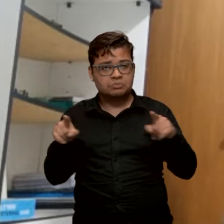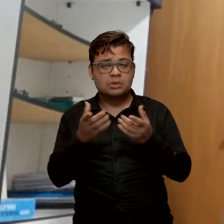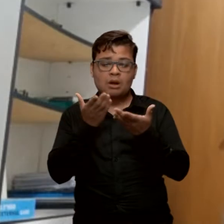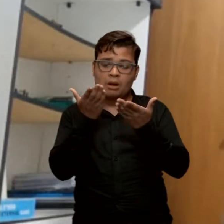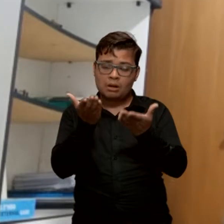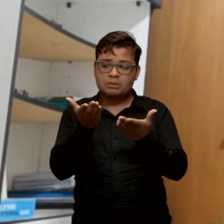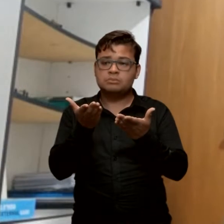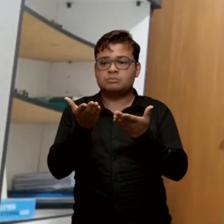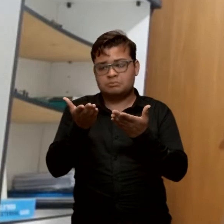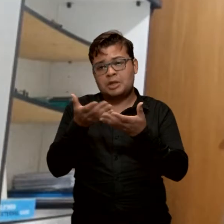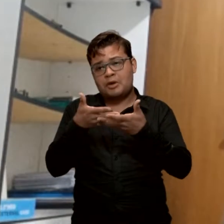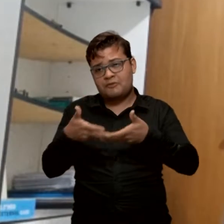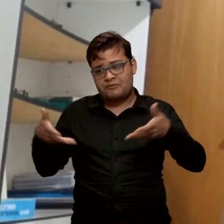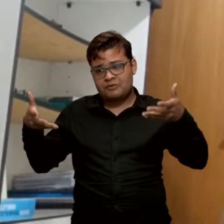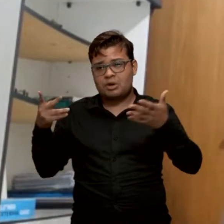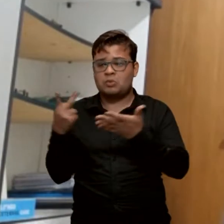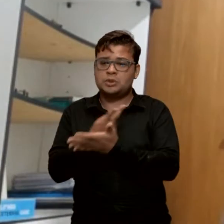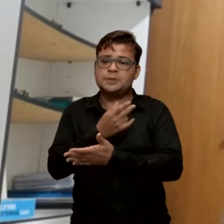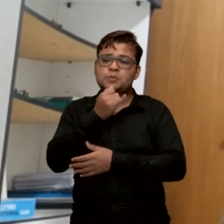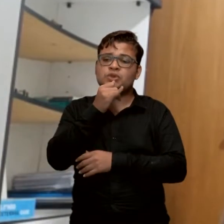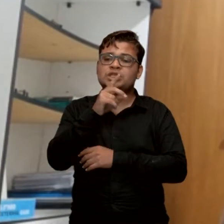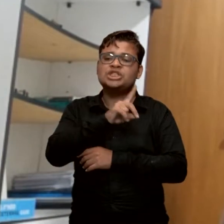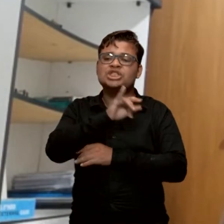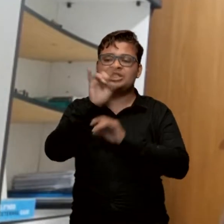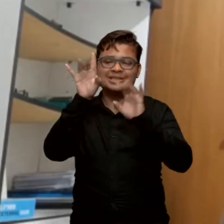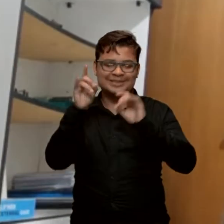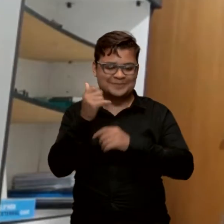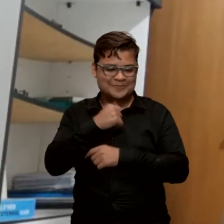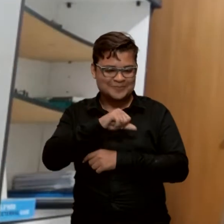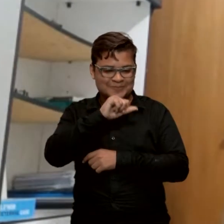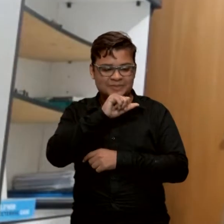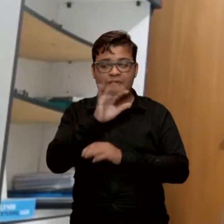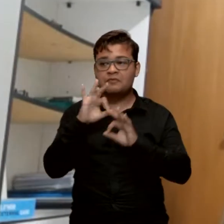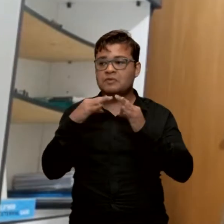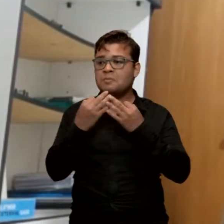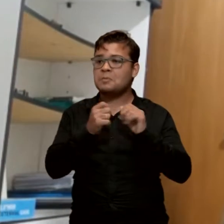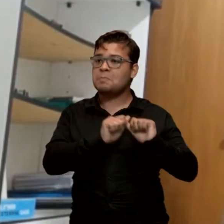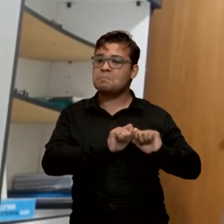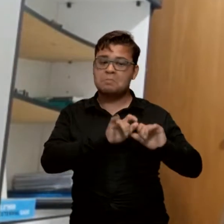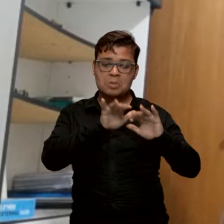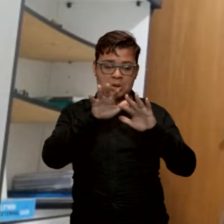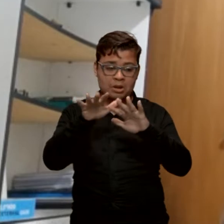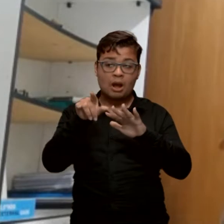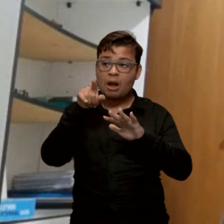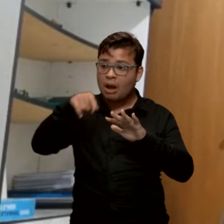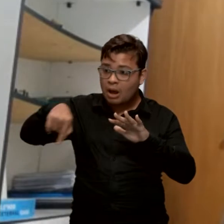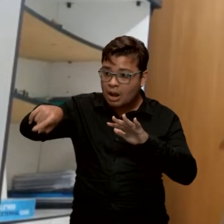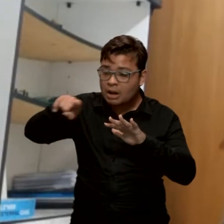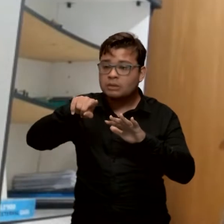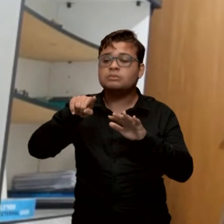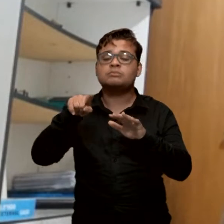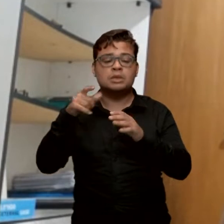o Dia das Mães agora, fizemos uma confraternização com os familiares lá, e os alunos da oficina de produção cantaram suas músicas,